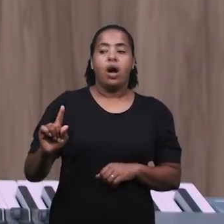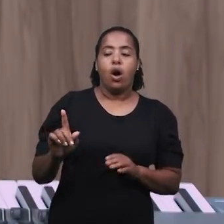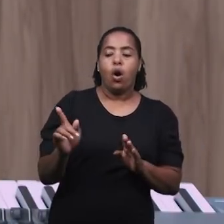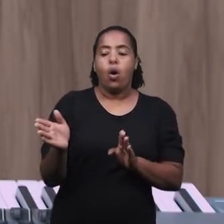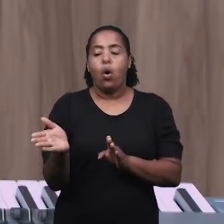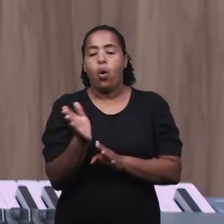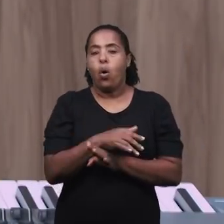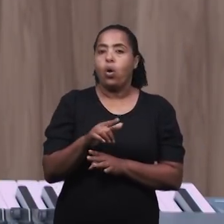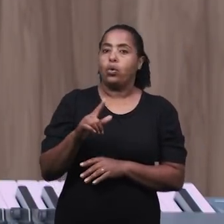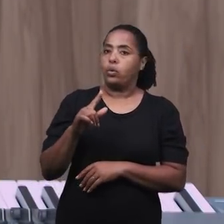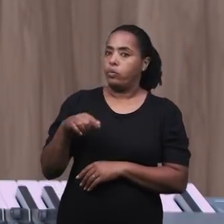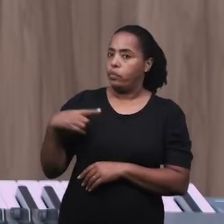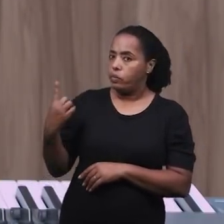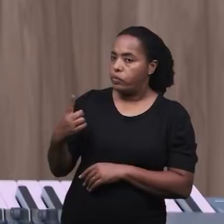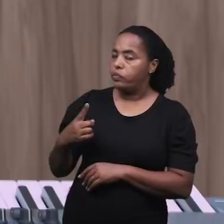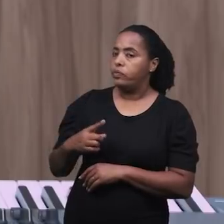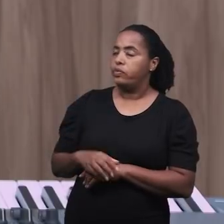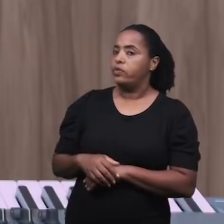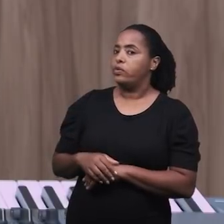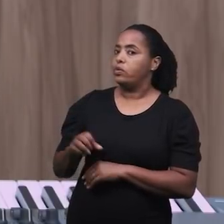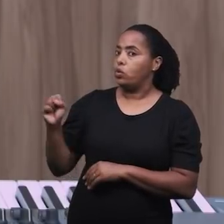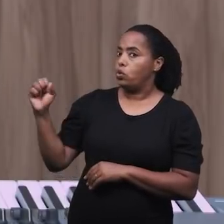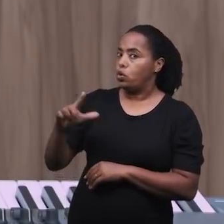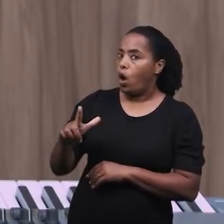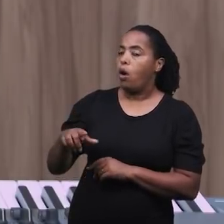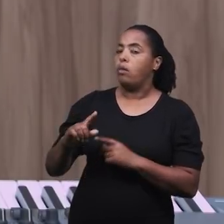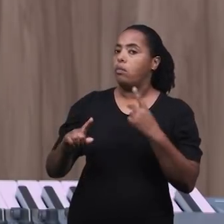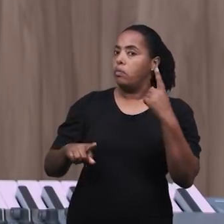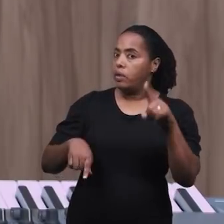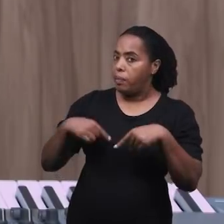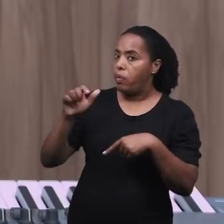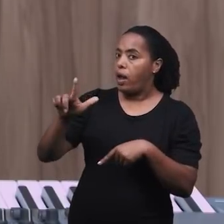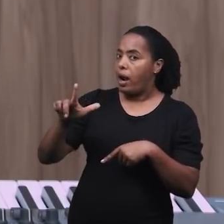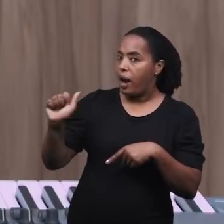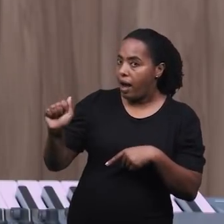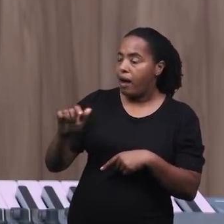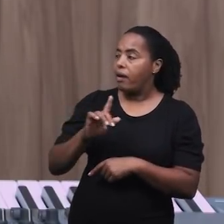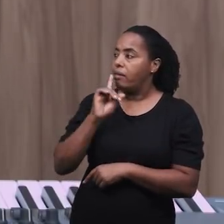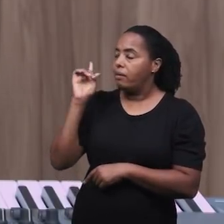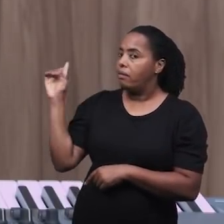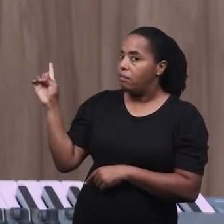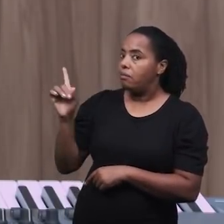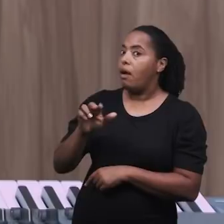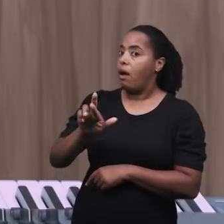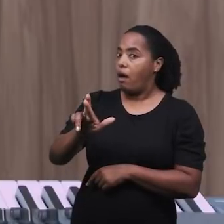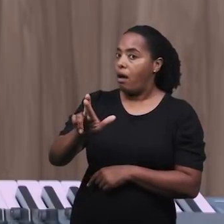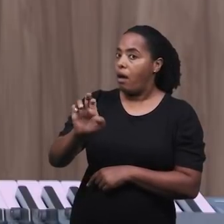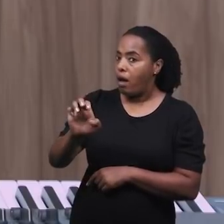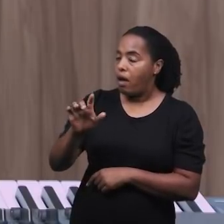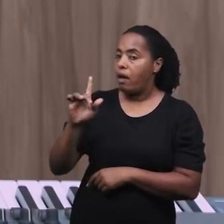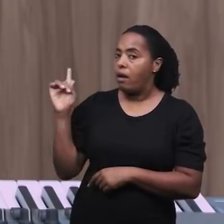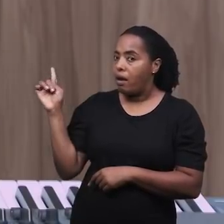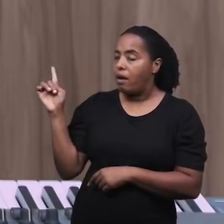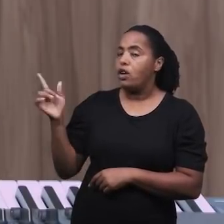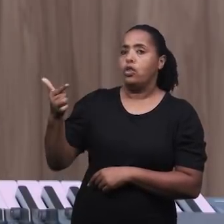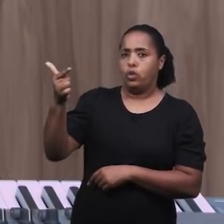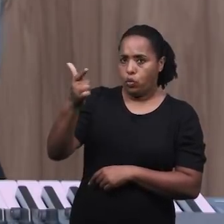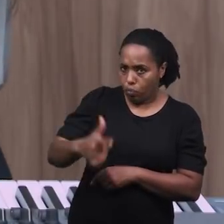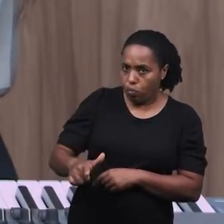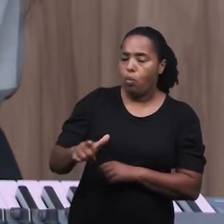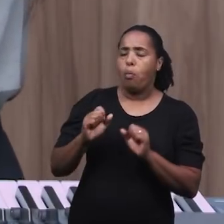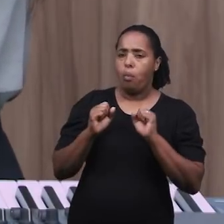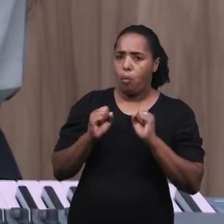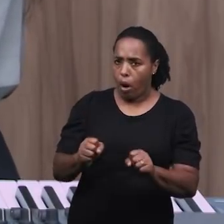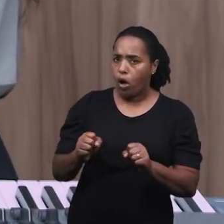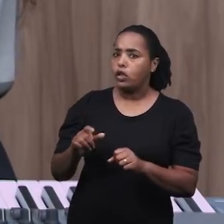página. Sol. Depois o Lá. Aí o Ré. Pode repetir se